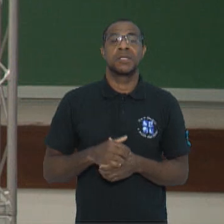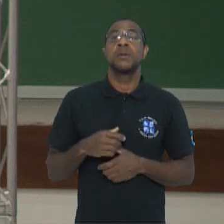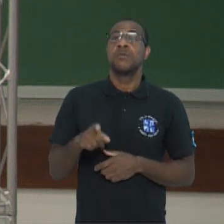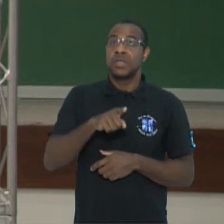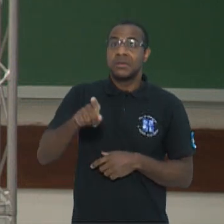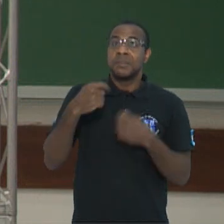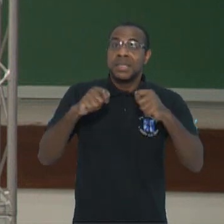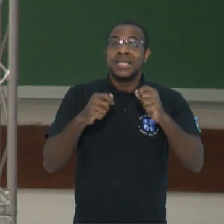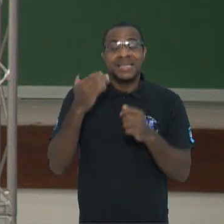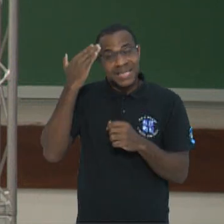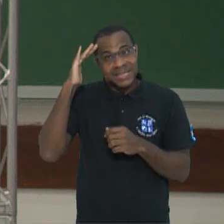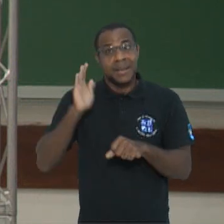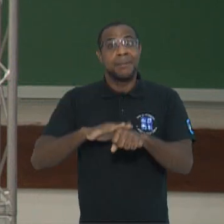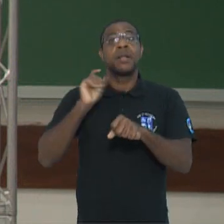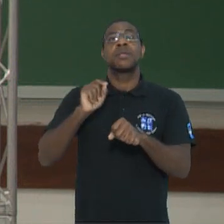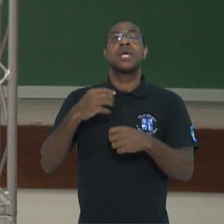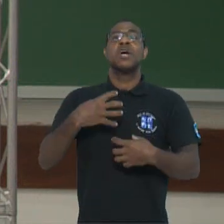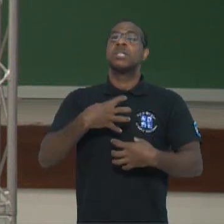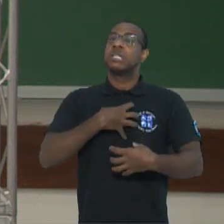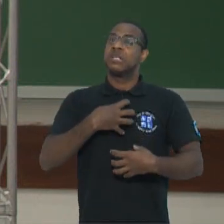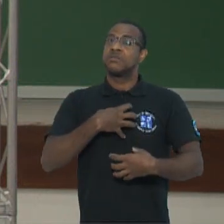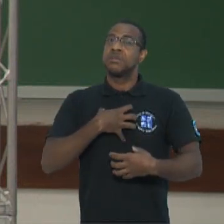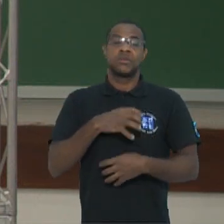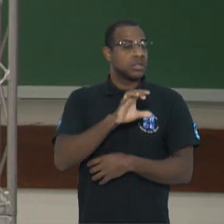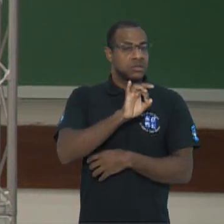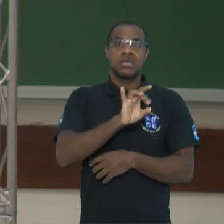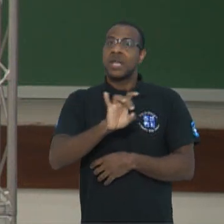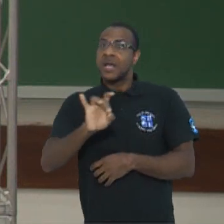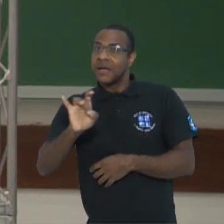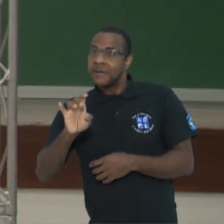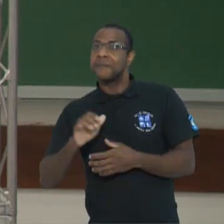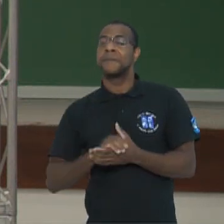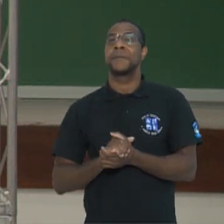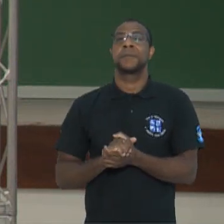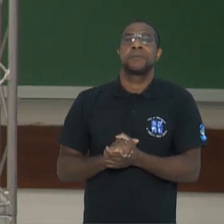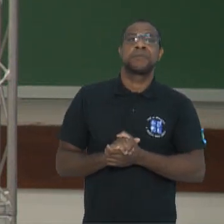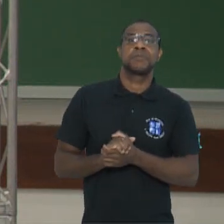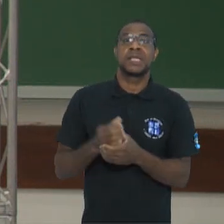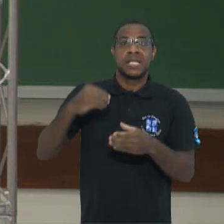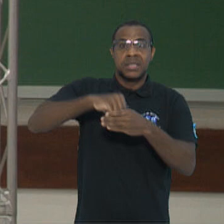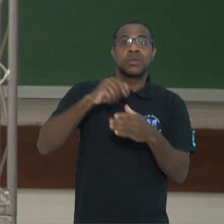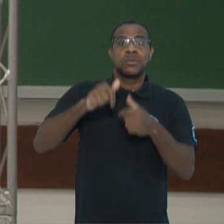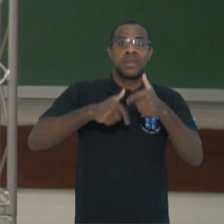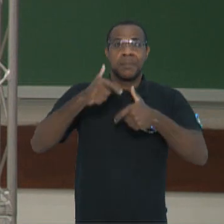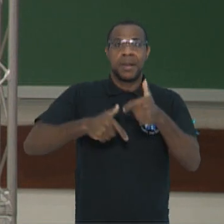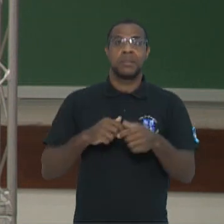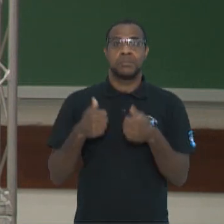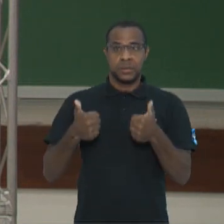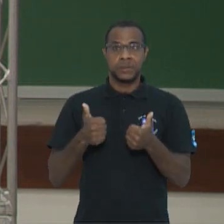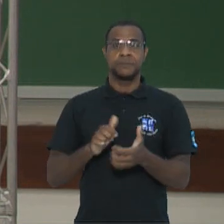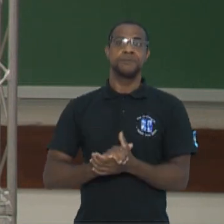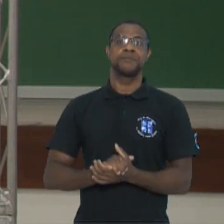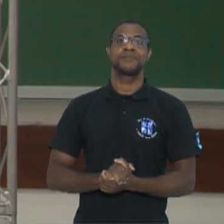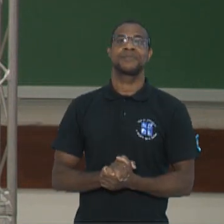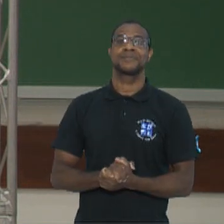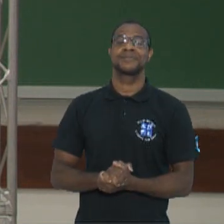quando eles expressaram, quando eles colocaram isso dentro do trabalho deles. Beleza?